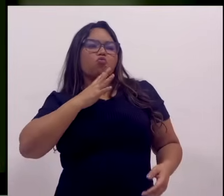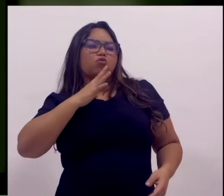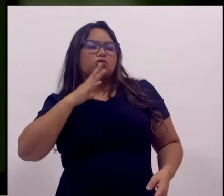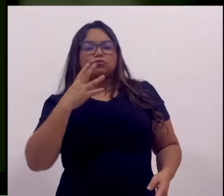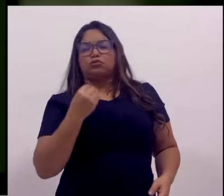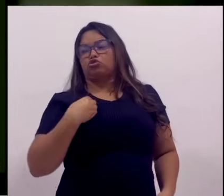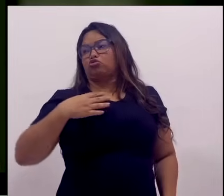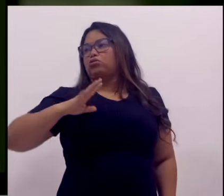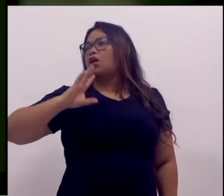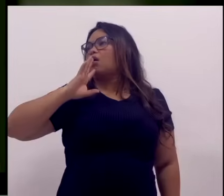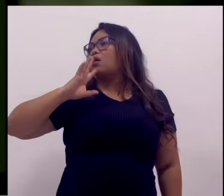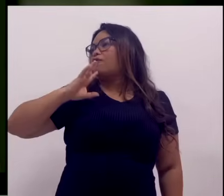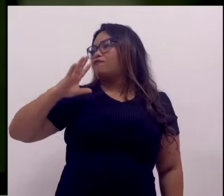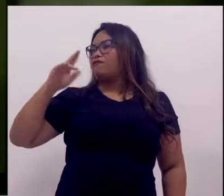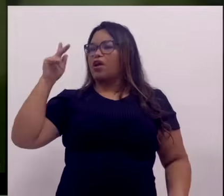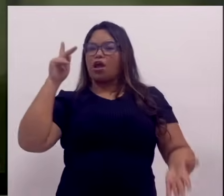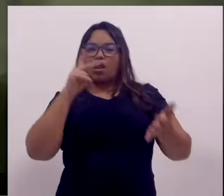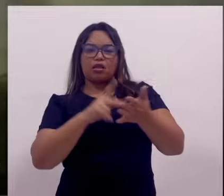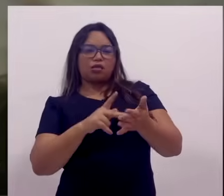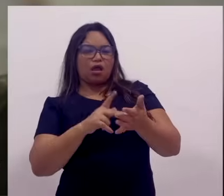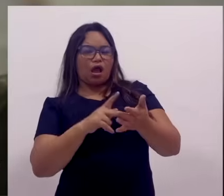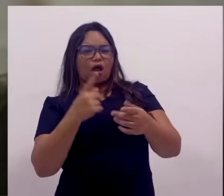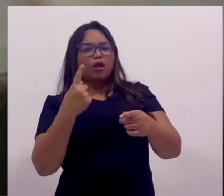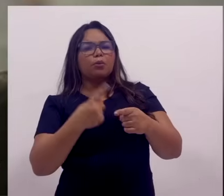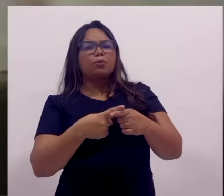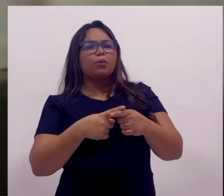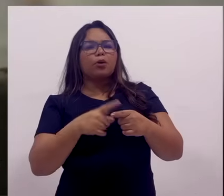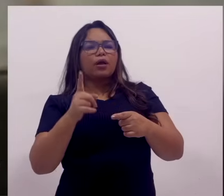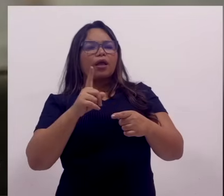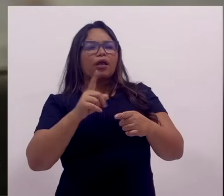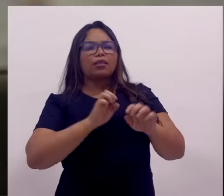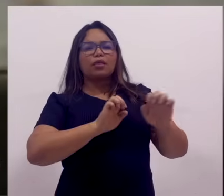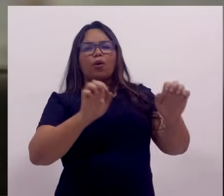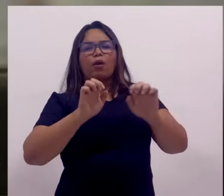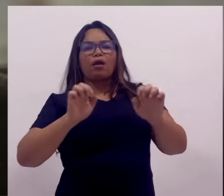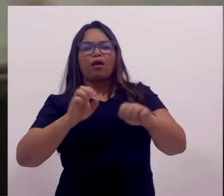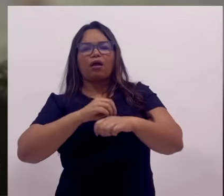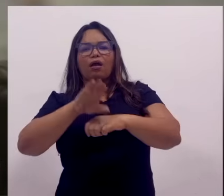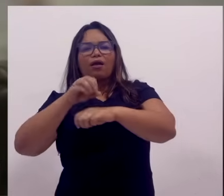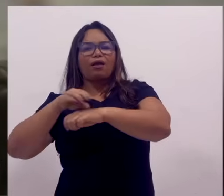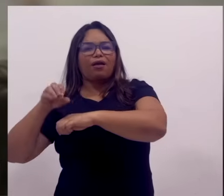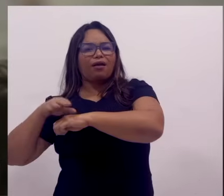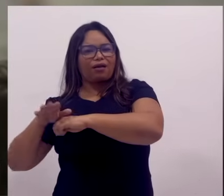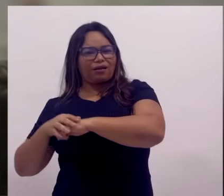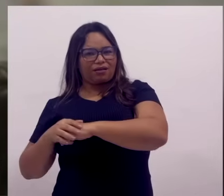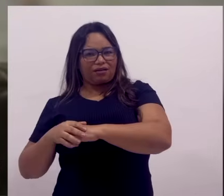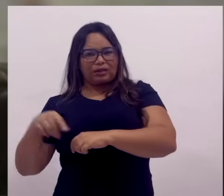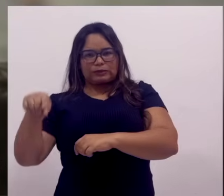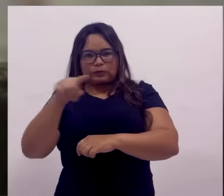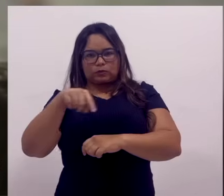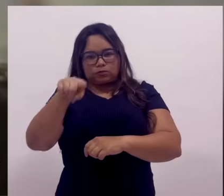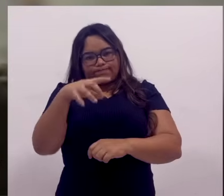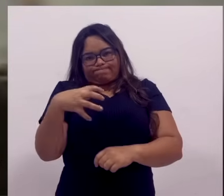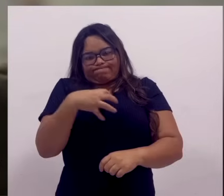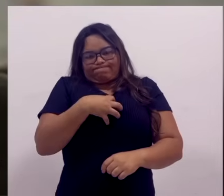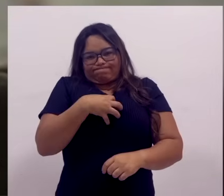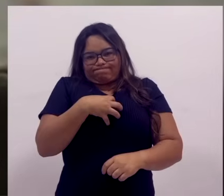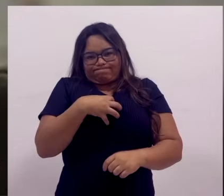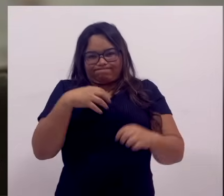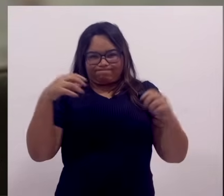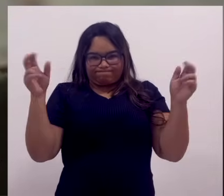você. E se você é rico, você crê que você tem a verdade, então por que partilhá-la com outras